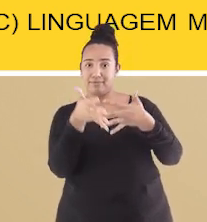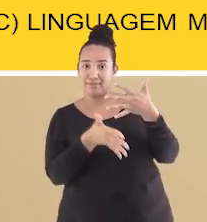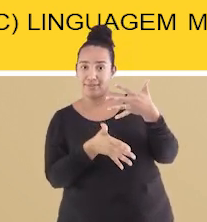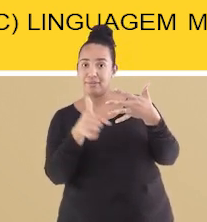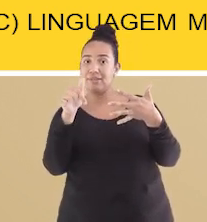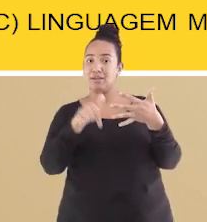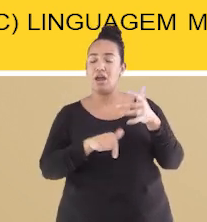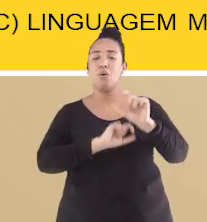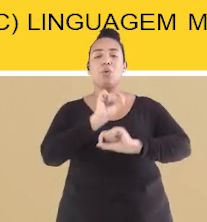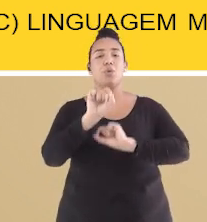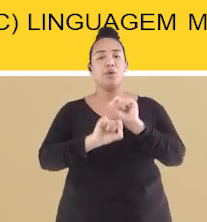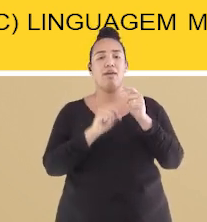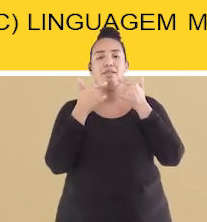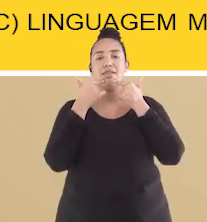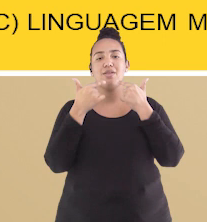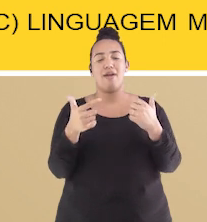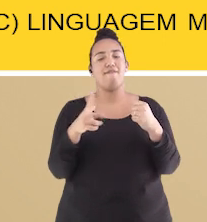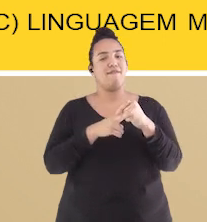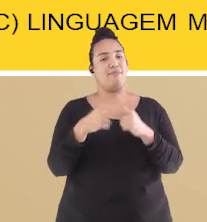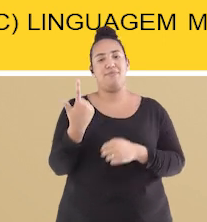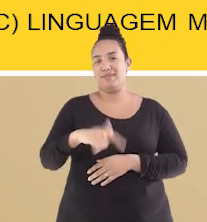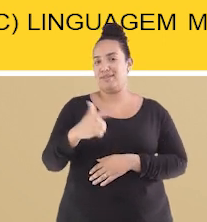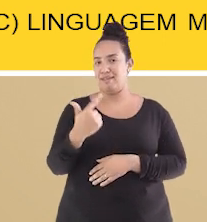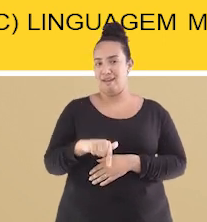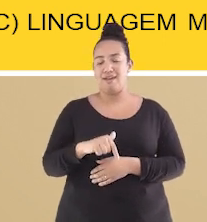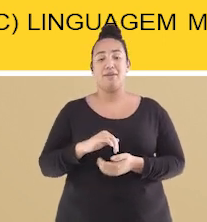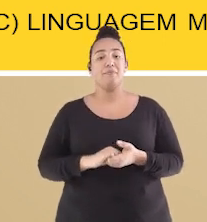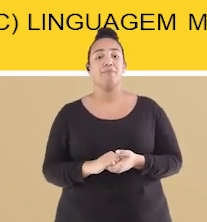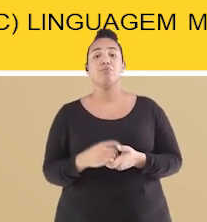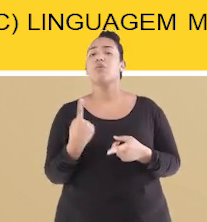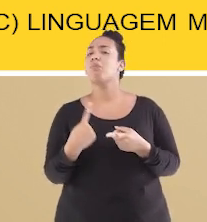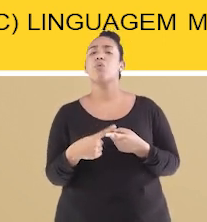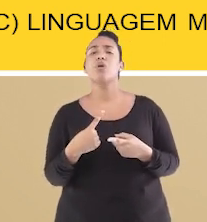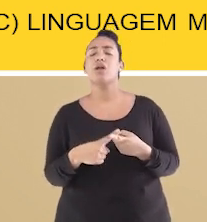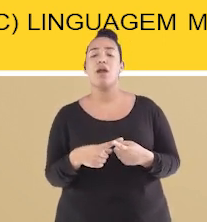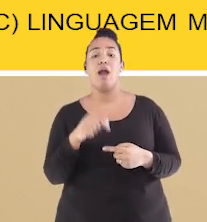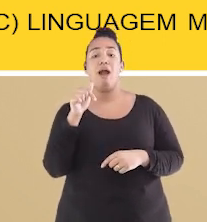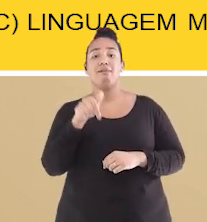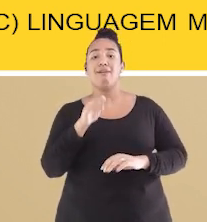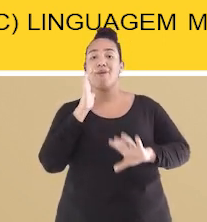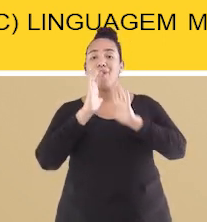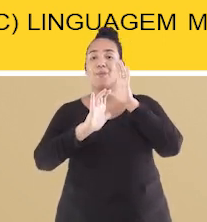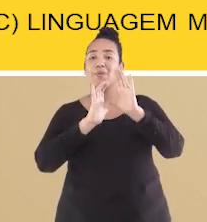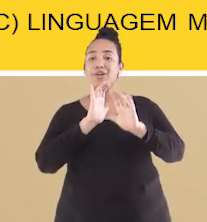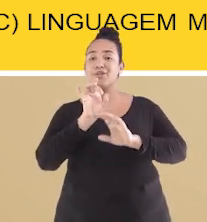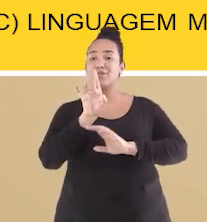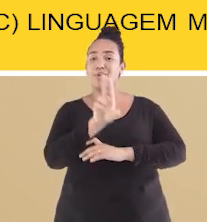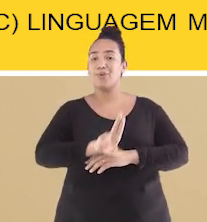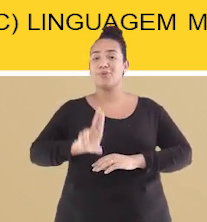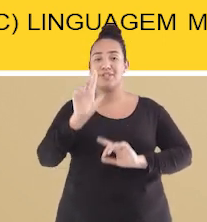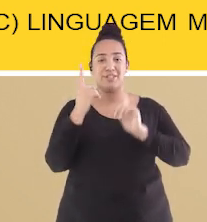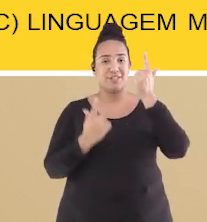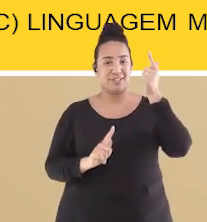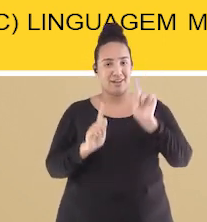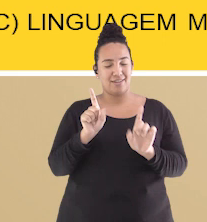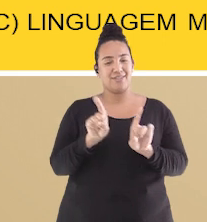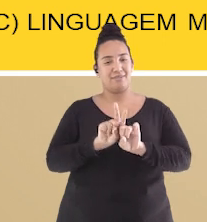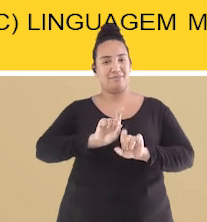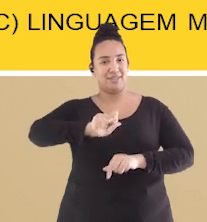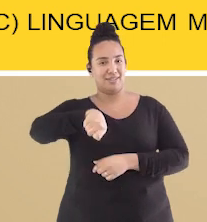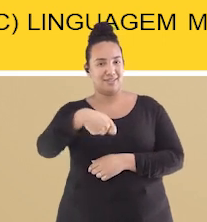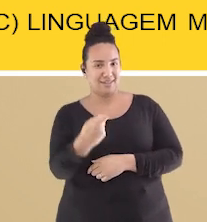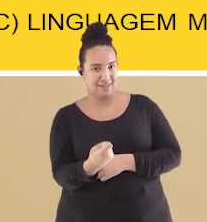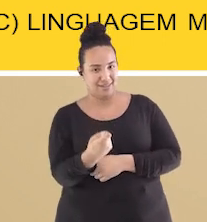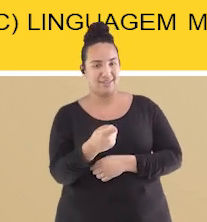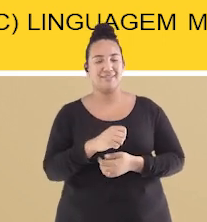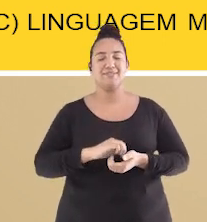a Libras, é uma linguagem não verbal, pois sua comunicação só se dá através de gestos e sinais.